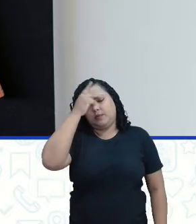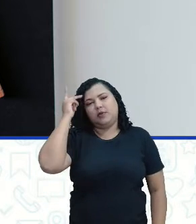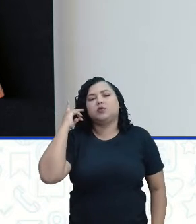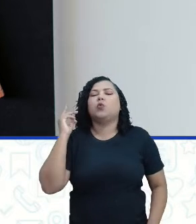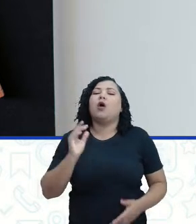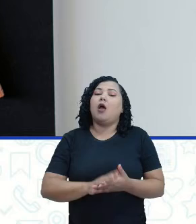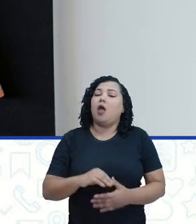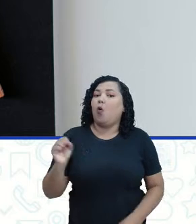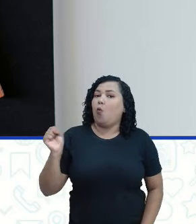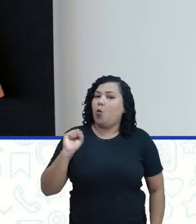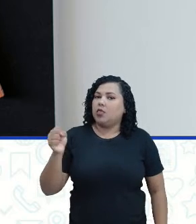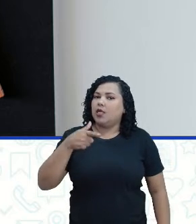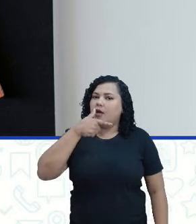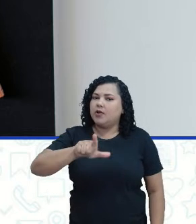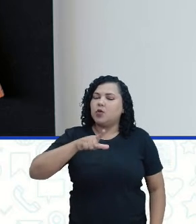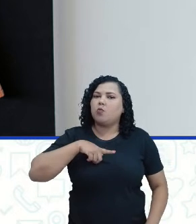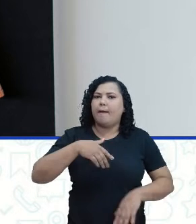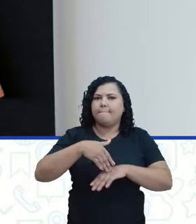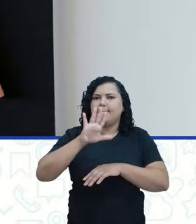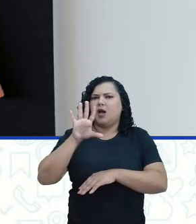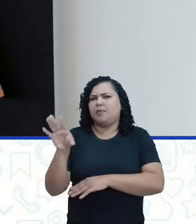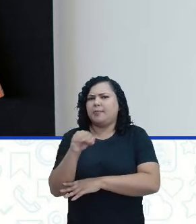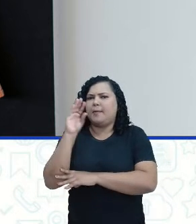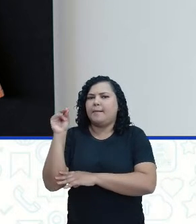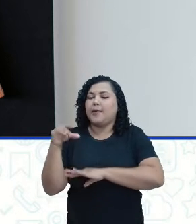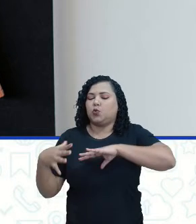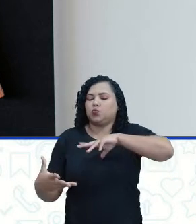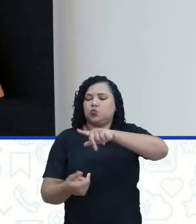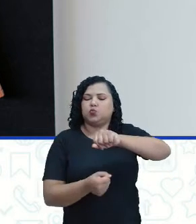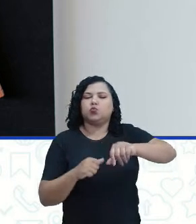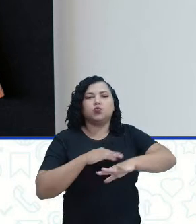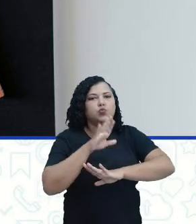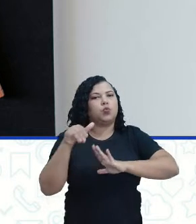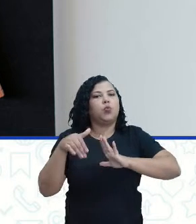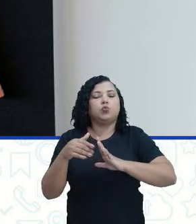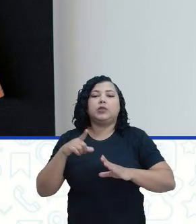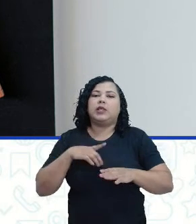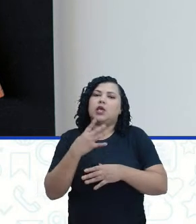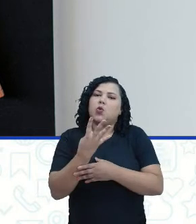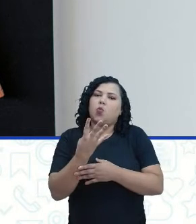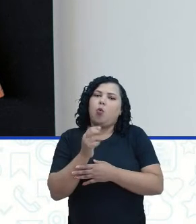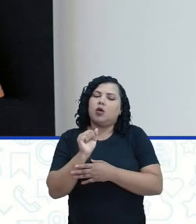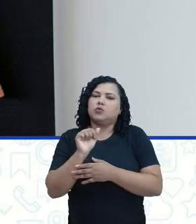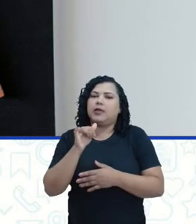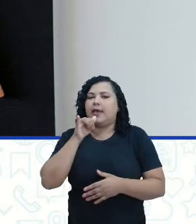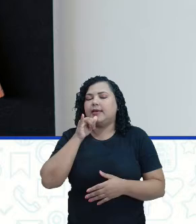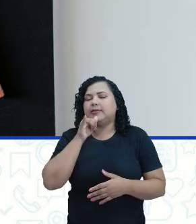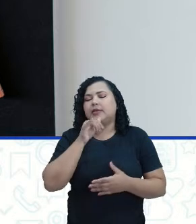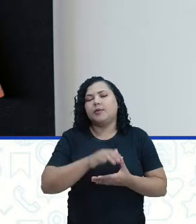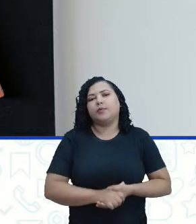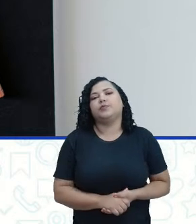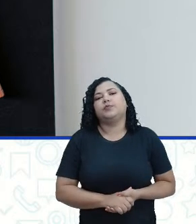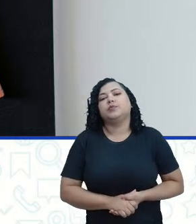E está presente em 4 continentes. Além do Brasil, o português também é idioma de Angola,